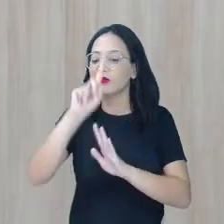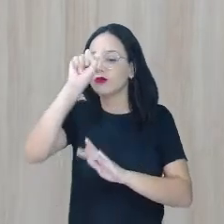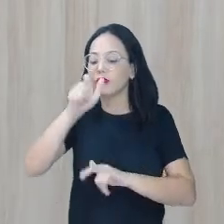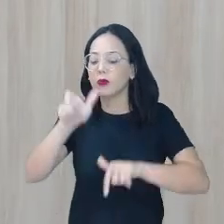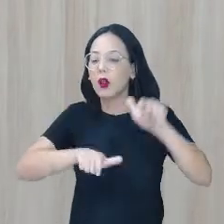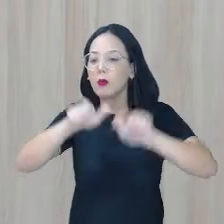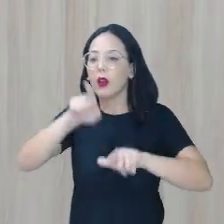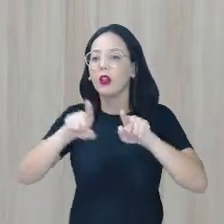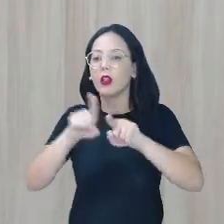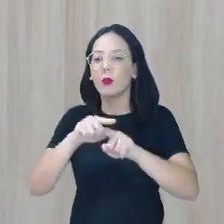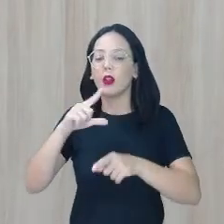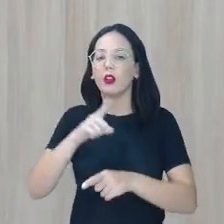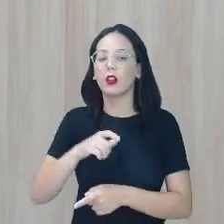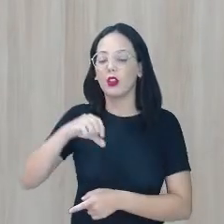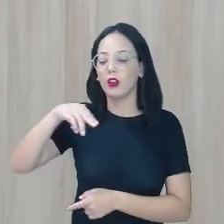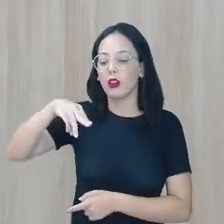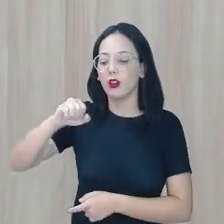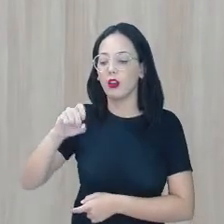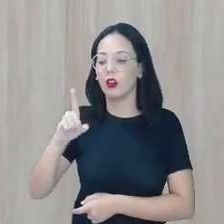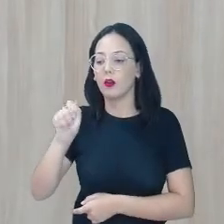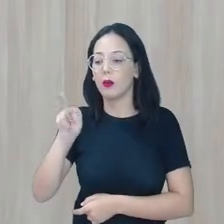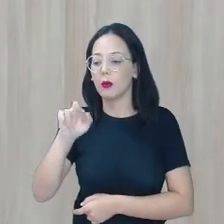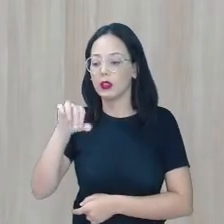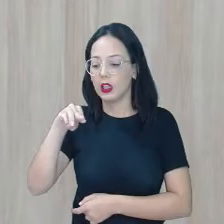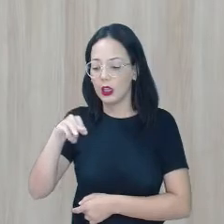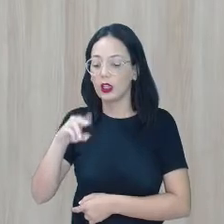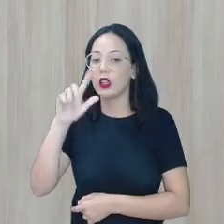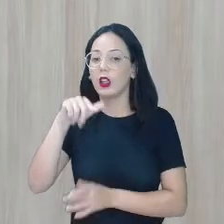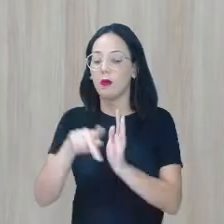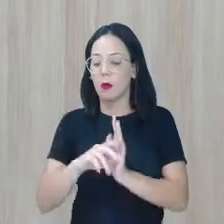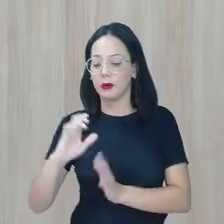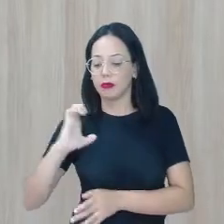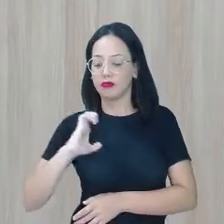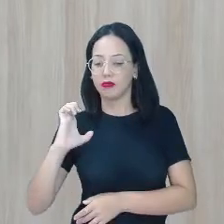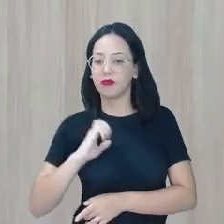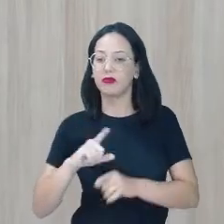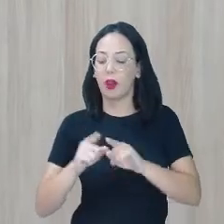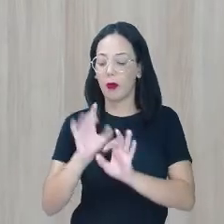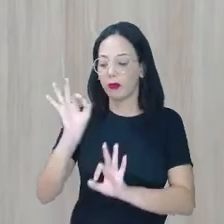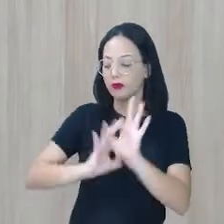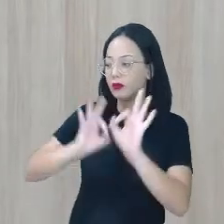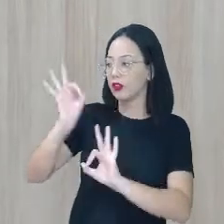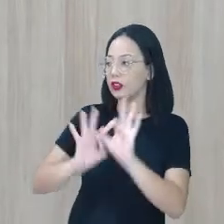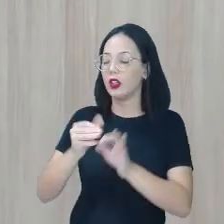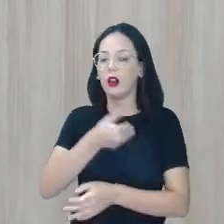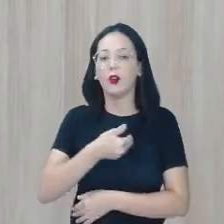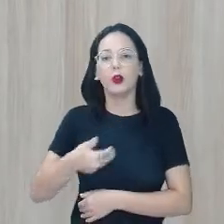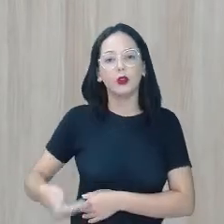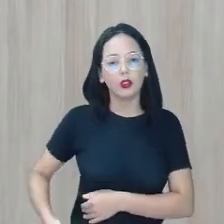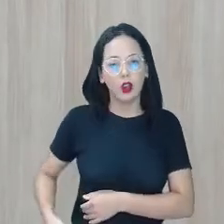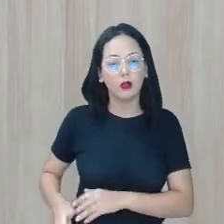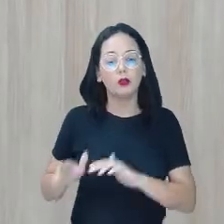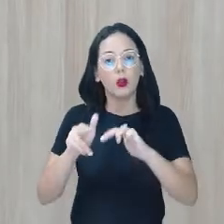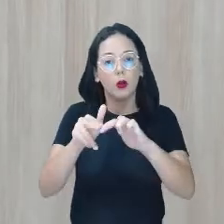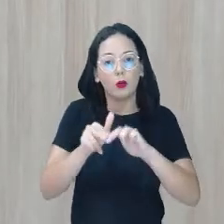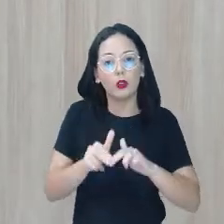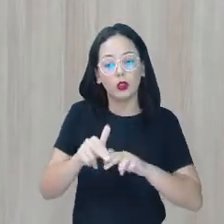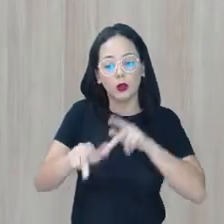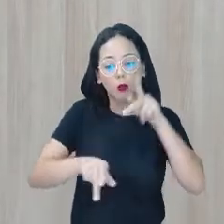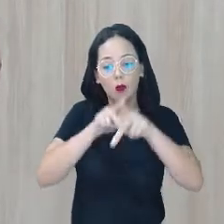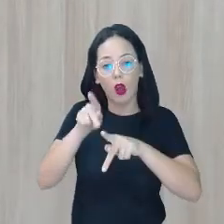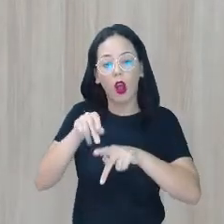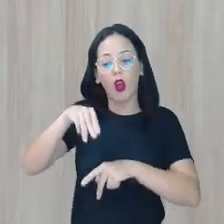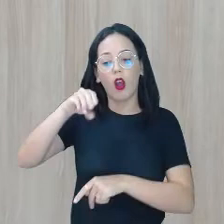os mandarins, né, que eram os nobres e administravam o Estado. Então, vejam, esses mandarins,